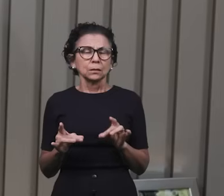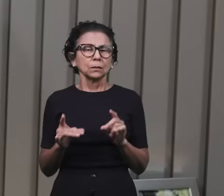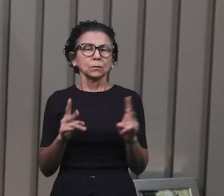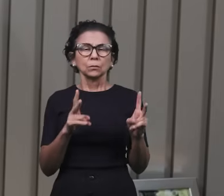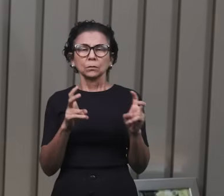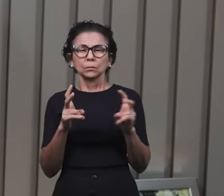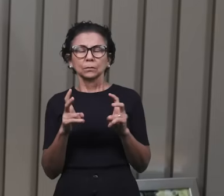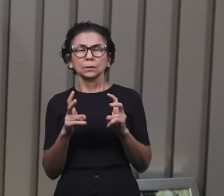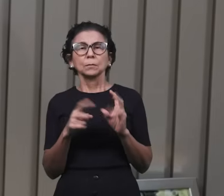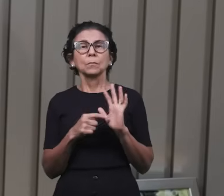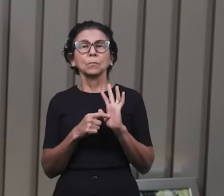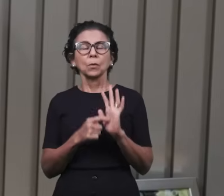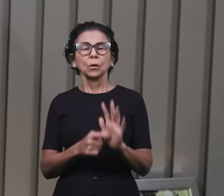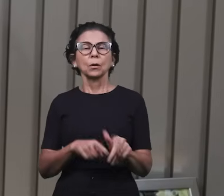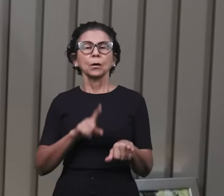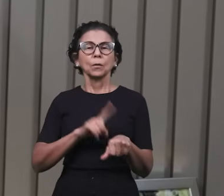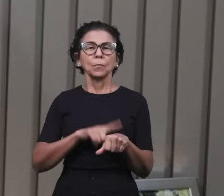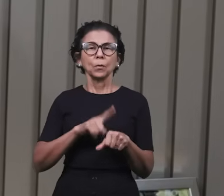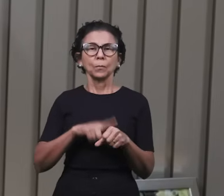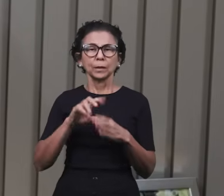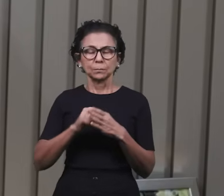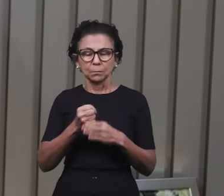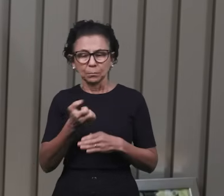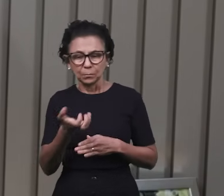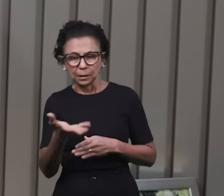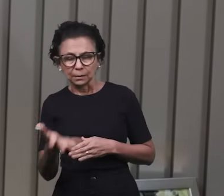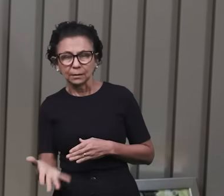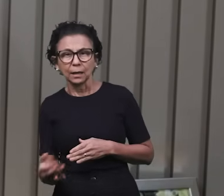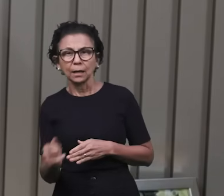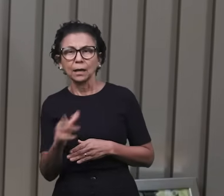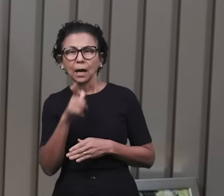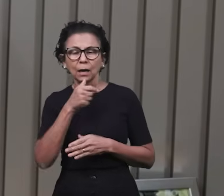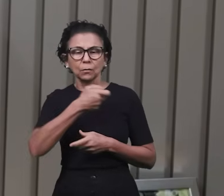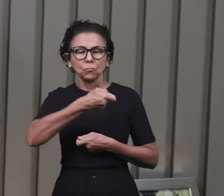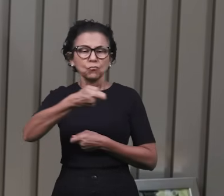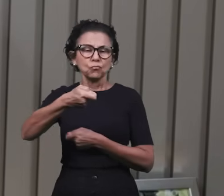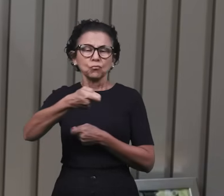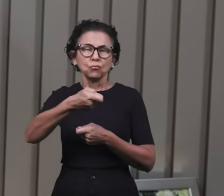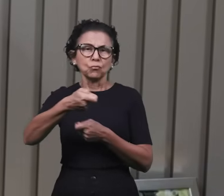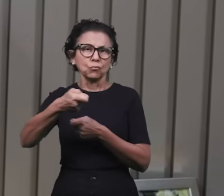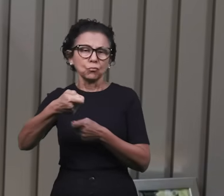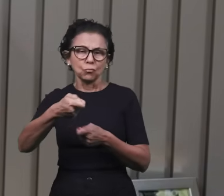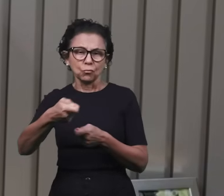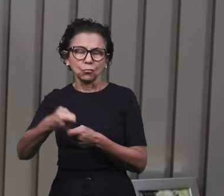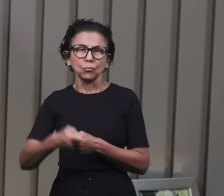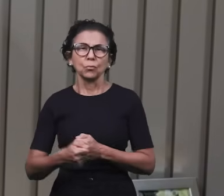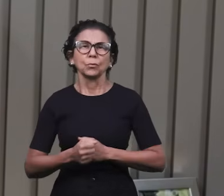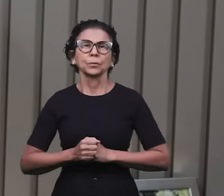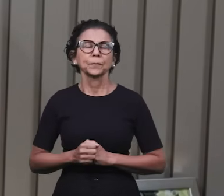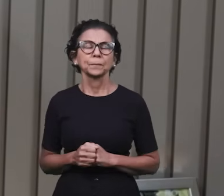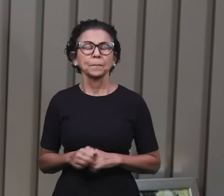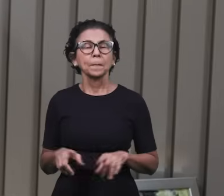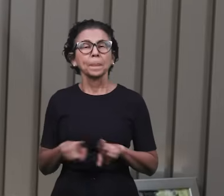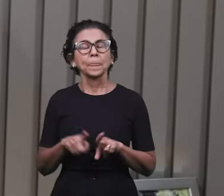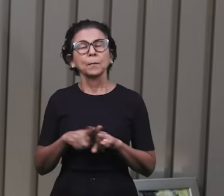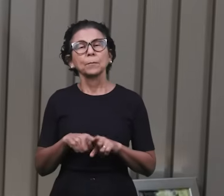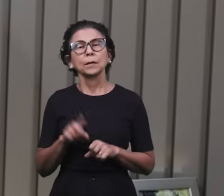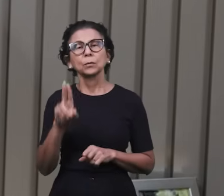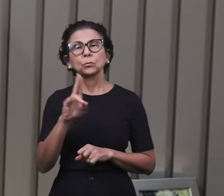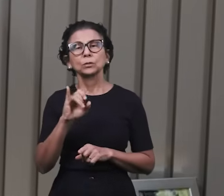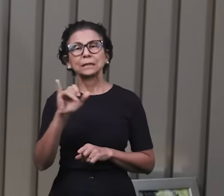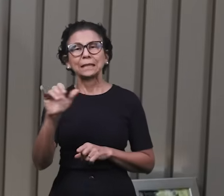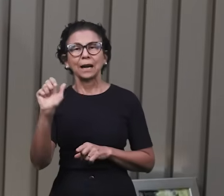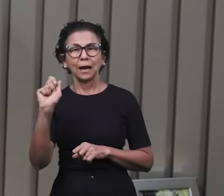a identificar o melhor momento para plantar, irrigar e proteger as lavouras. O uso da inteligência artificial